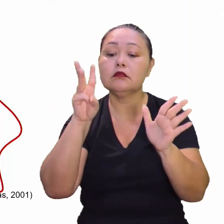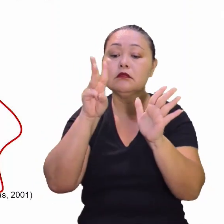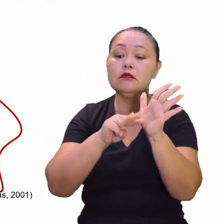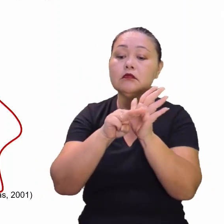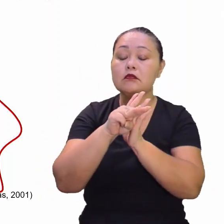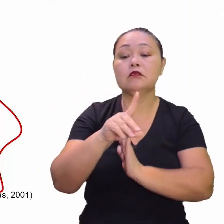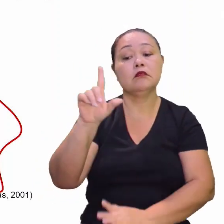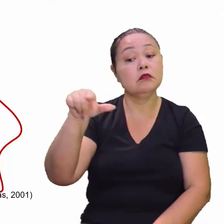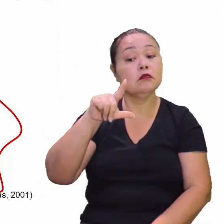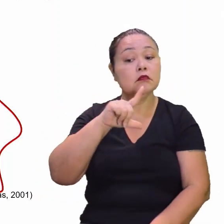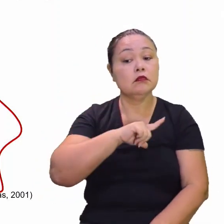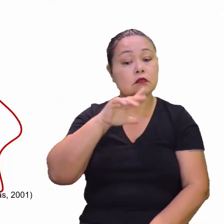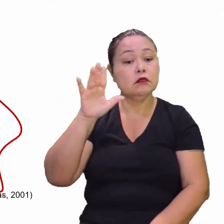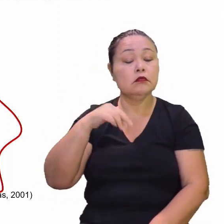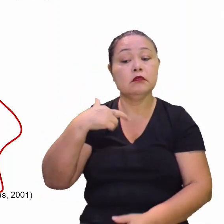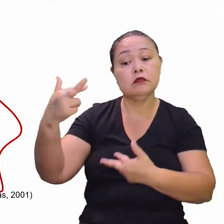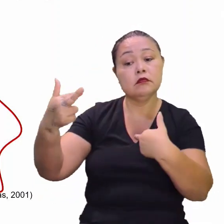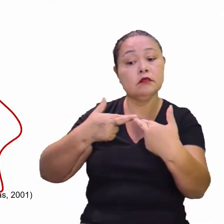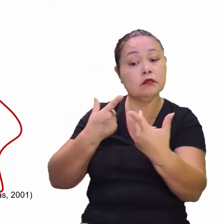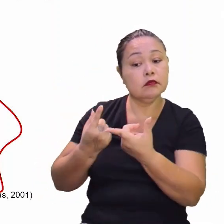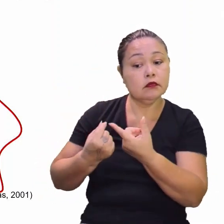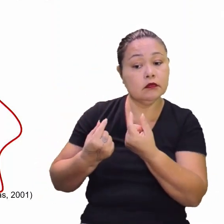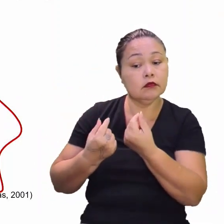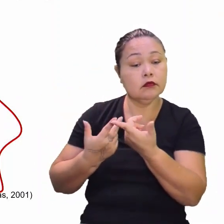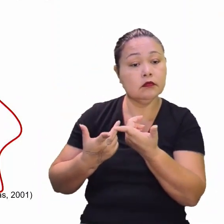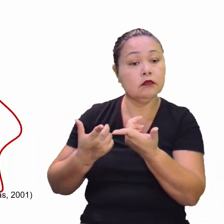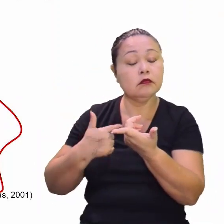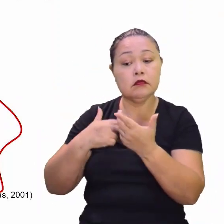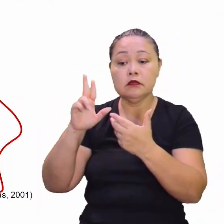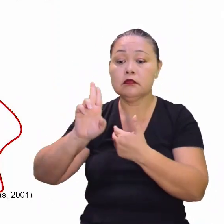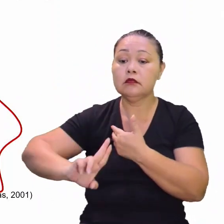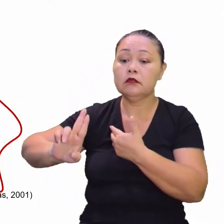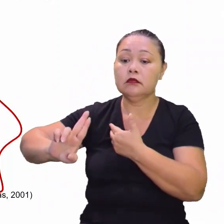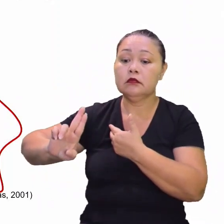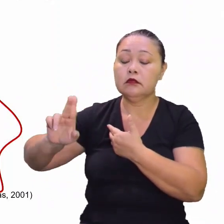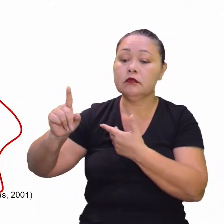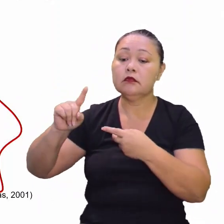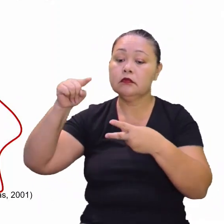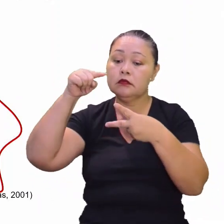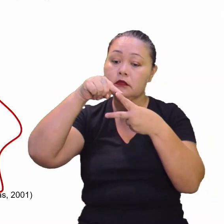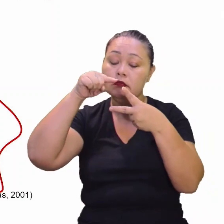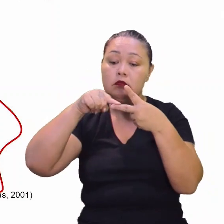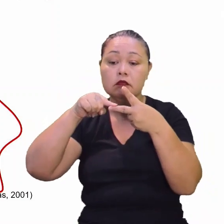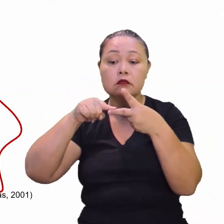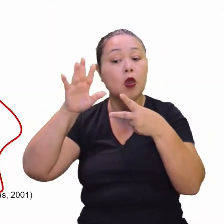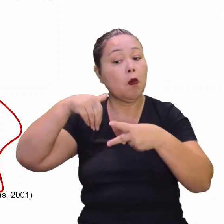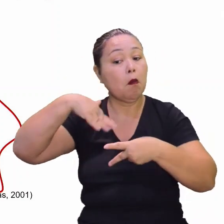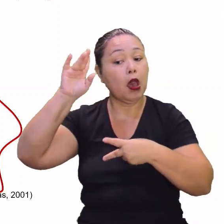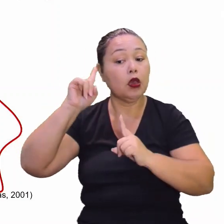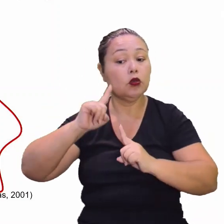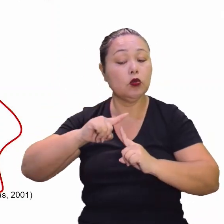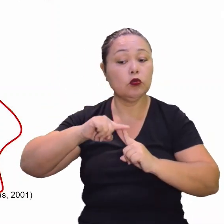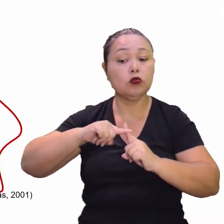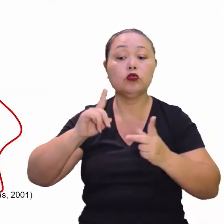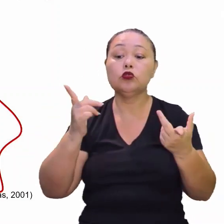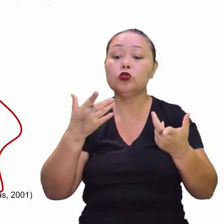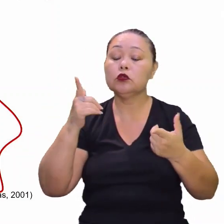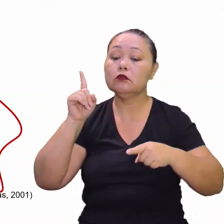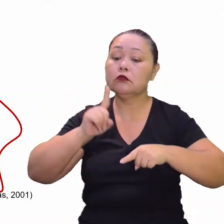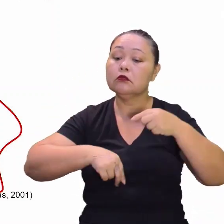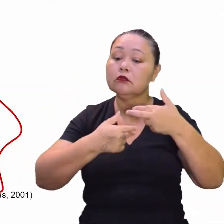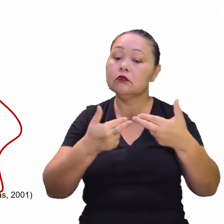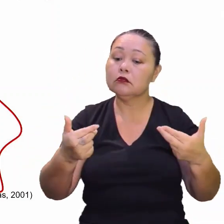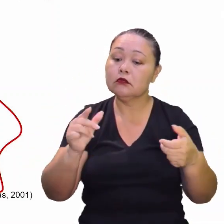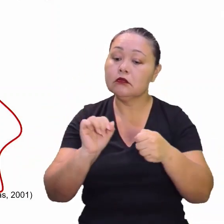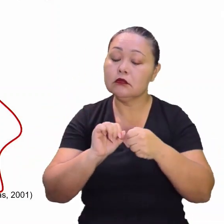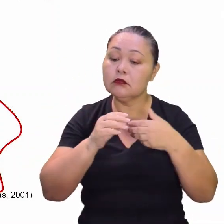tem aí, quando tem nessas relações comerciais, a utilização de 2 ou mais tipos de transporte,